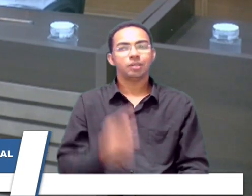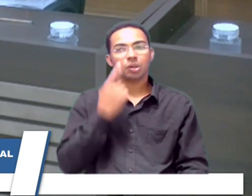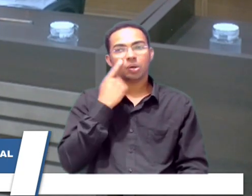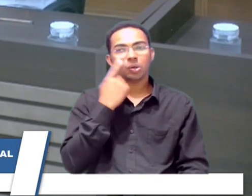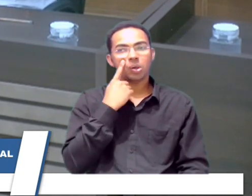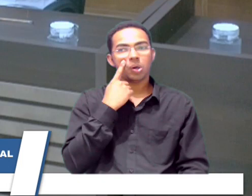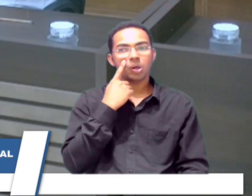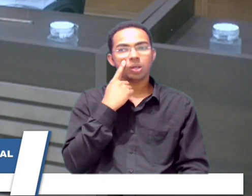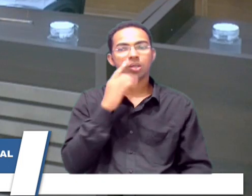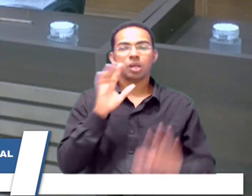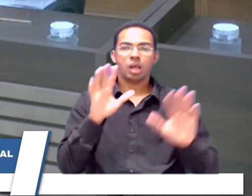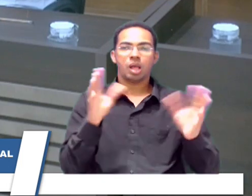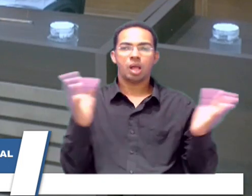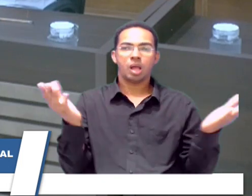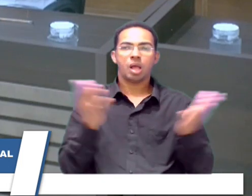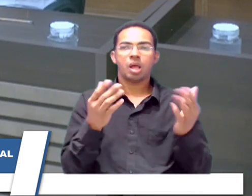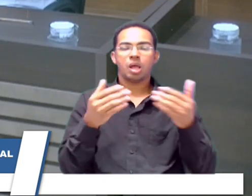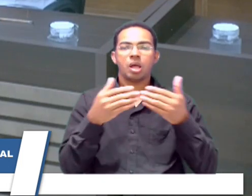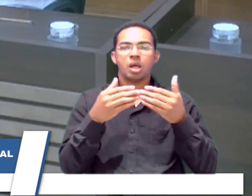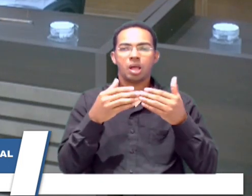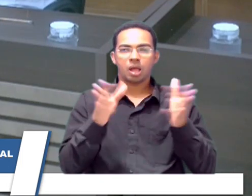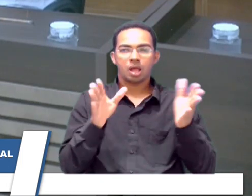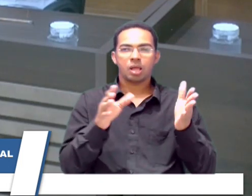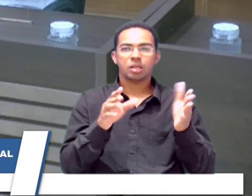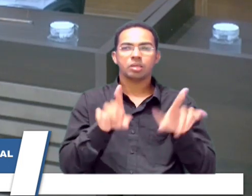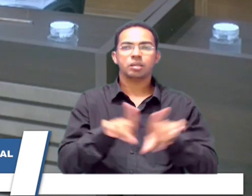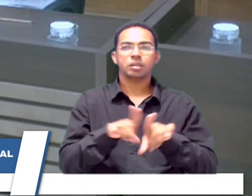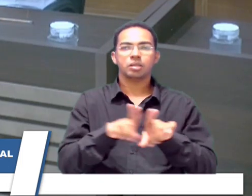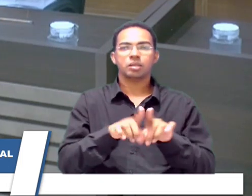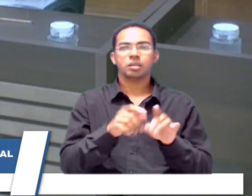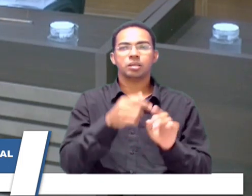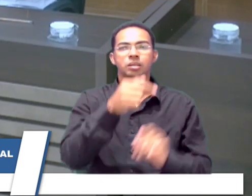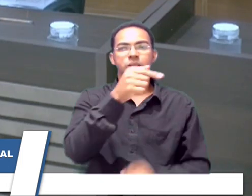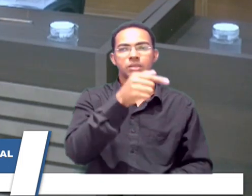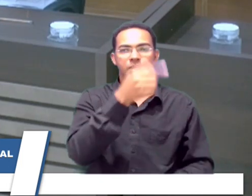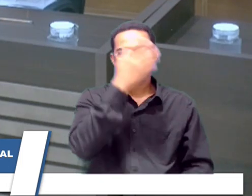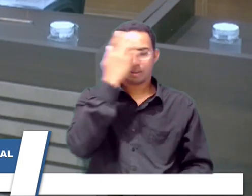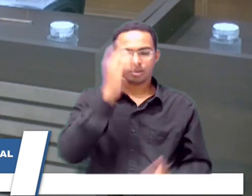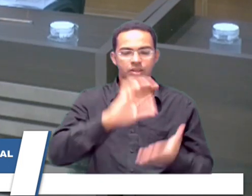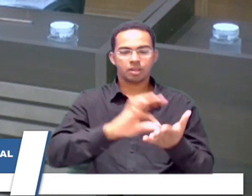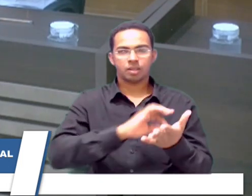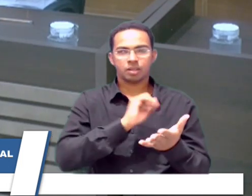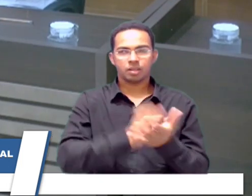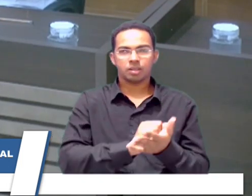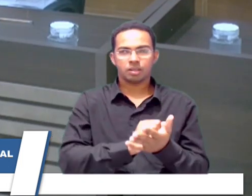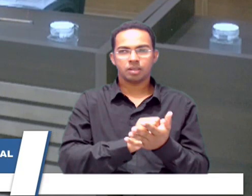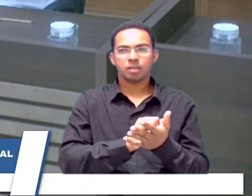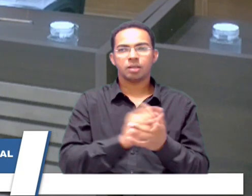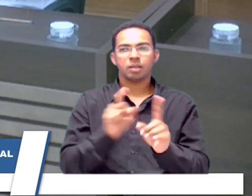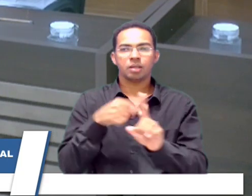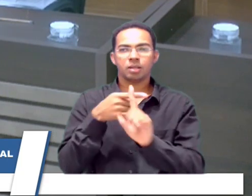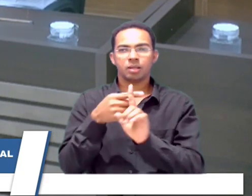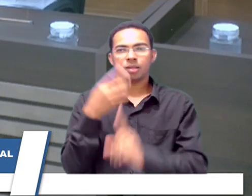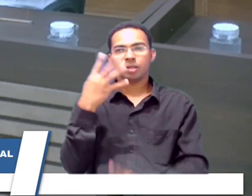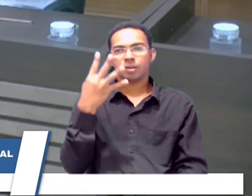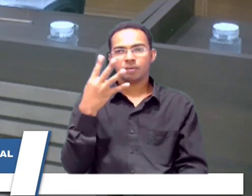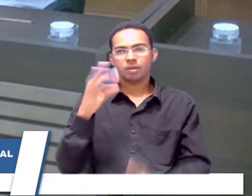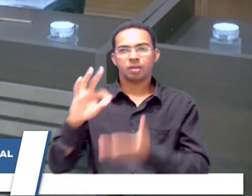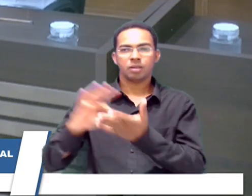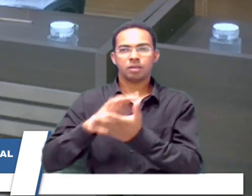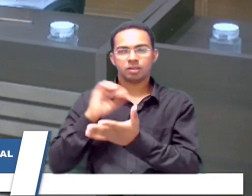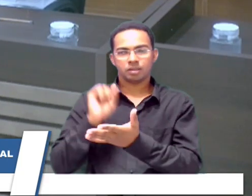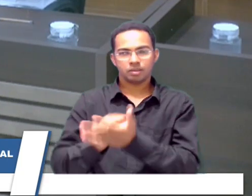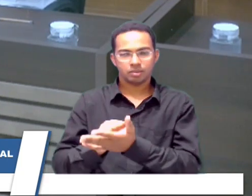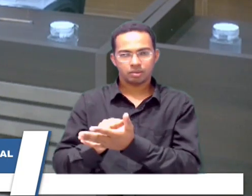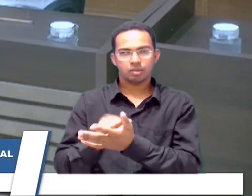nós vamos abrir, além das 7 que já estão inscritas, nós vamos abrir mais 4 inscrições.